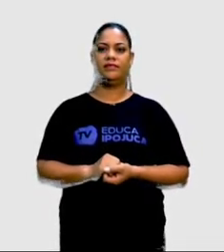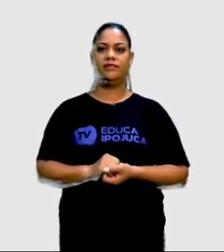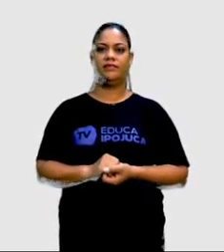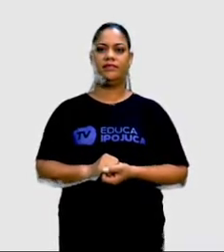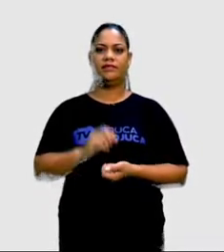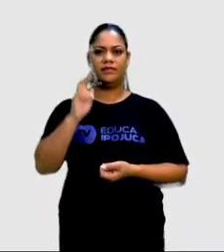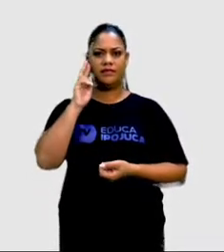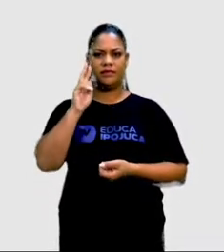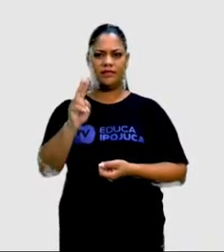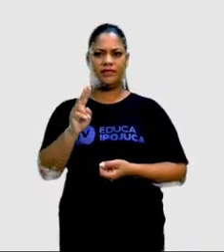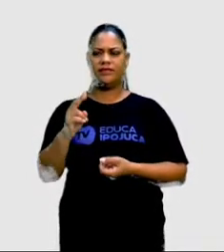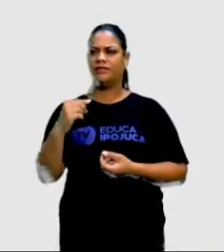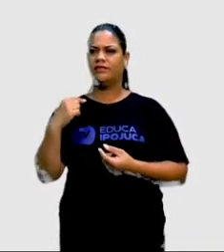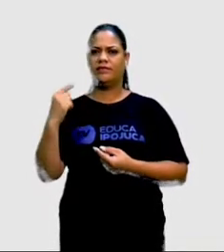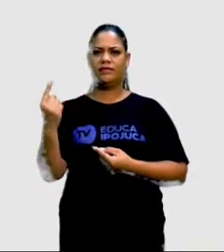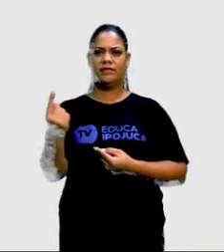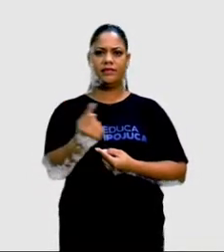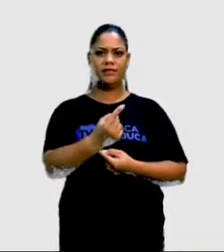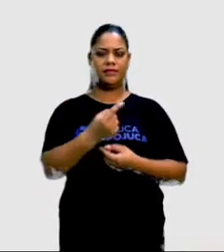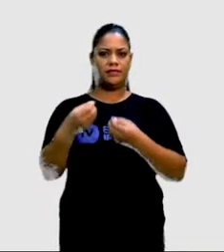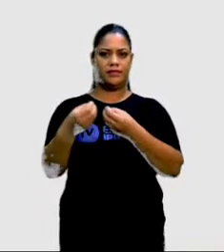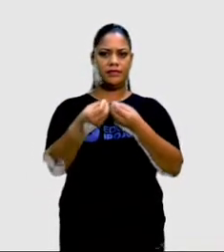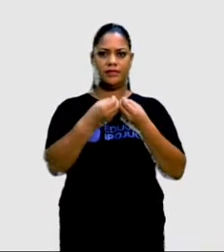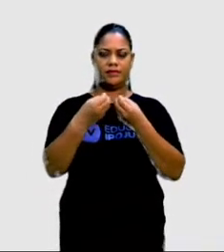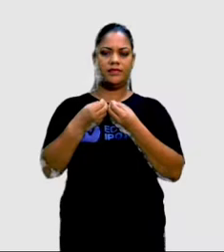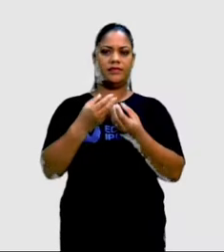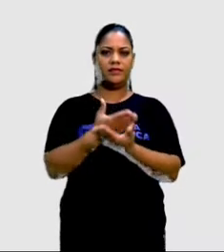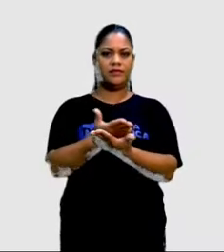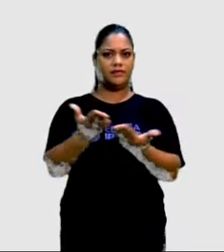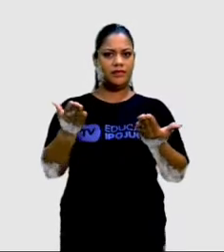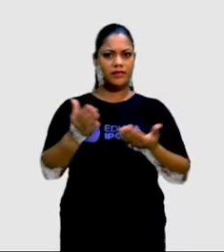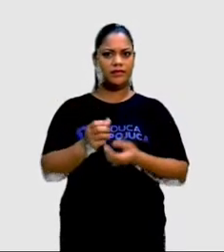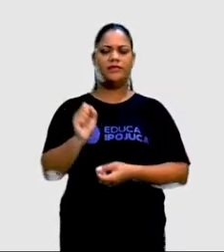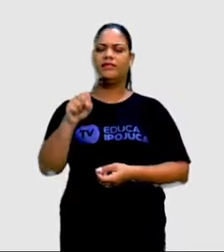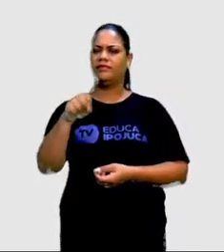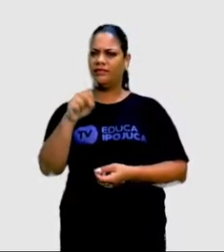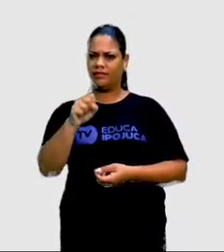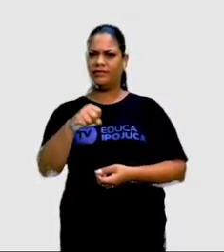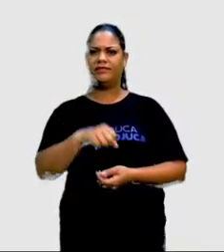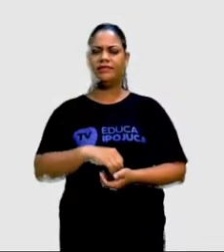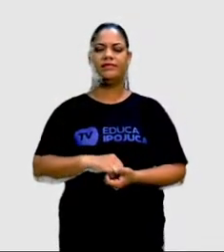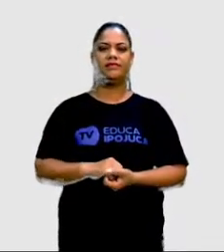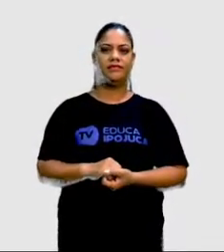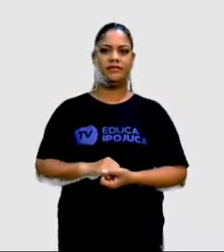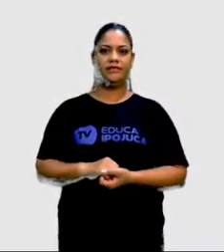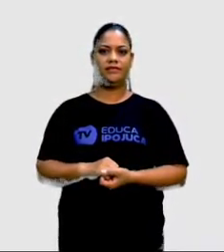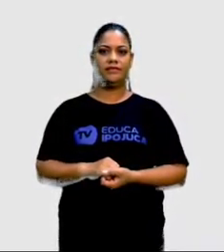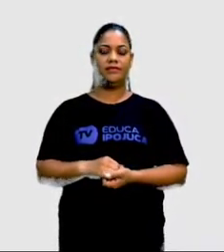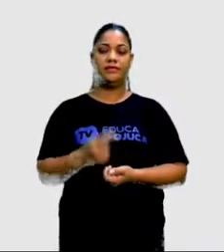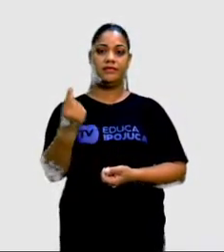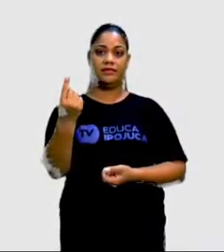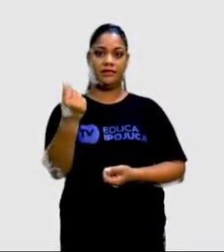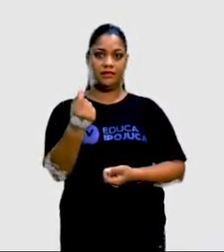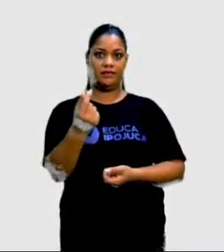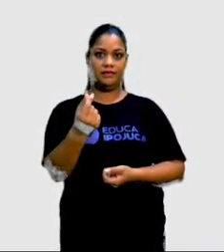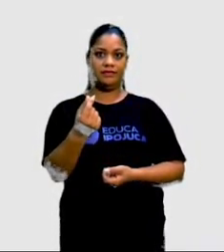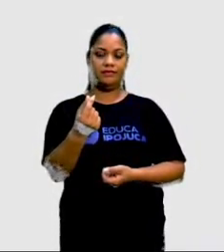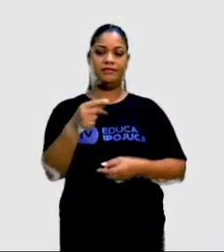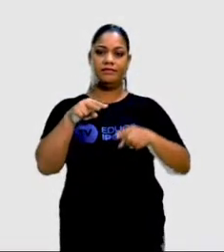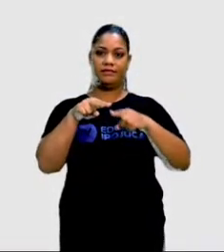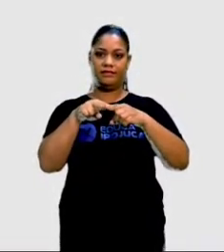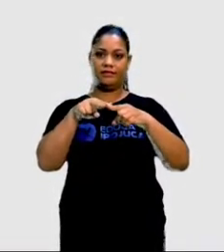Olha ao seu redor. Você vê algum círculo? Sim! Esta moeda e esta pizza.